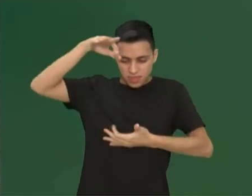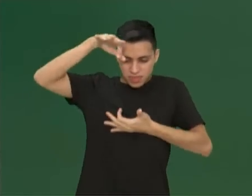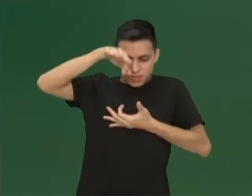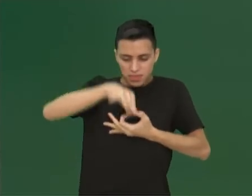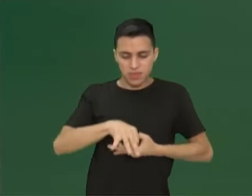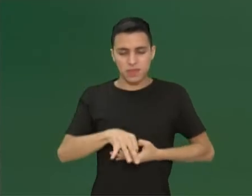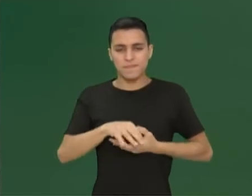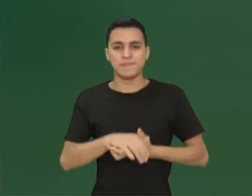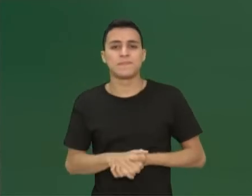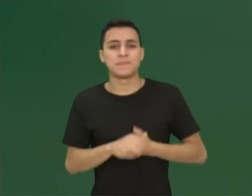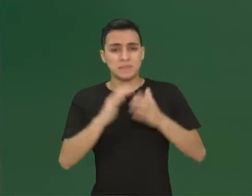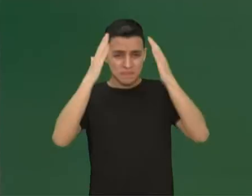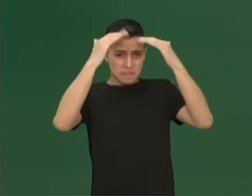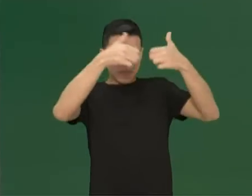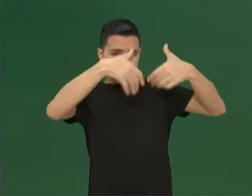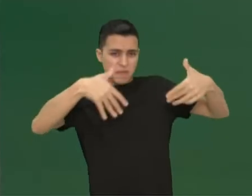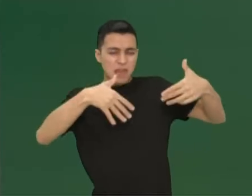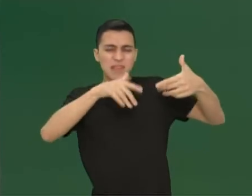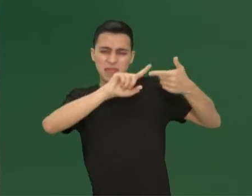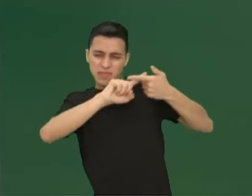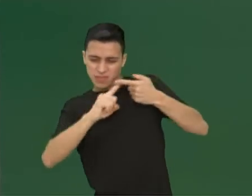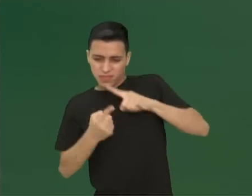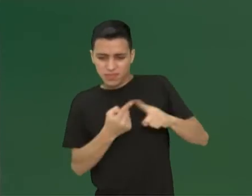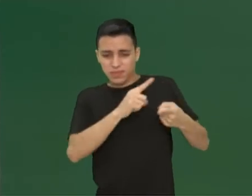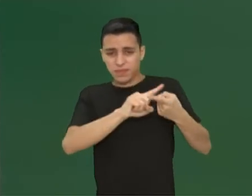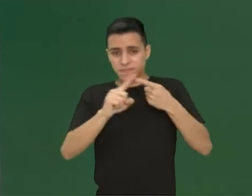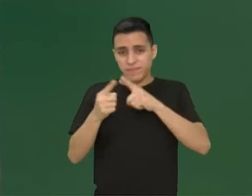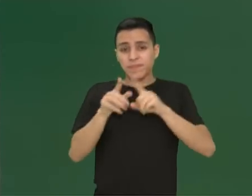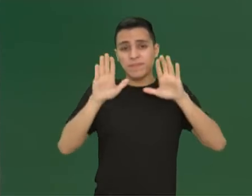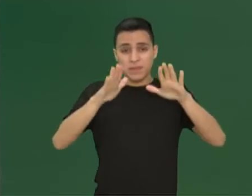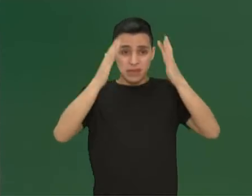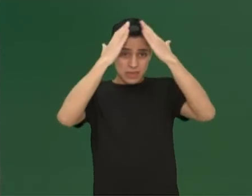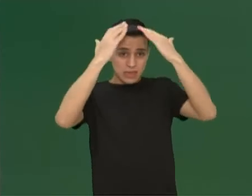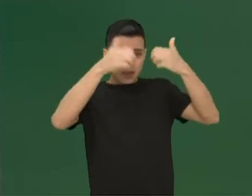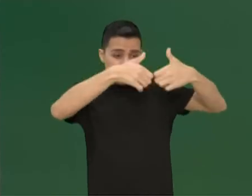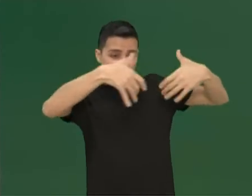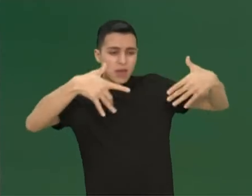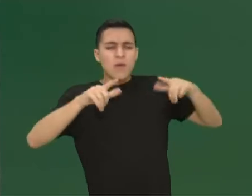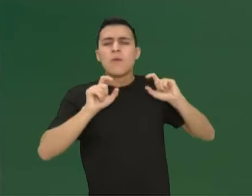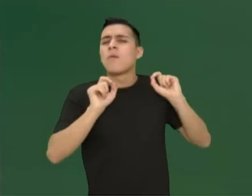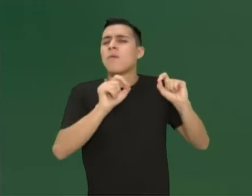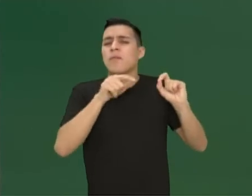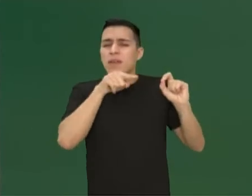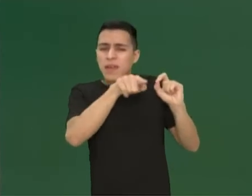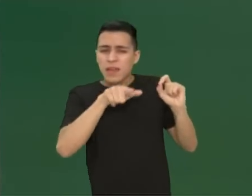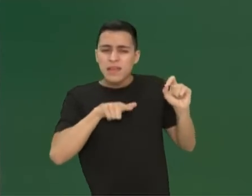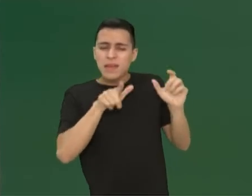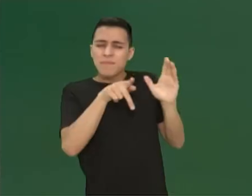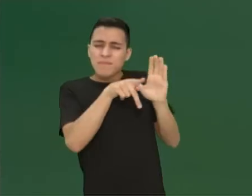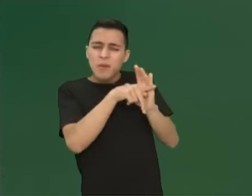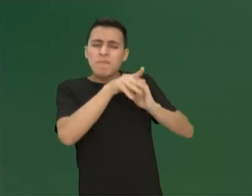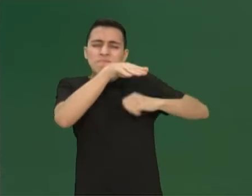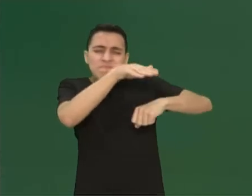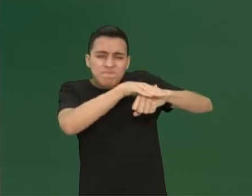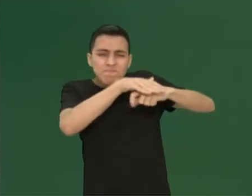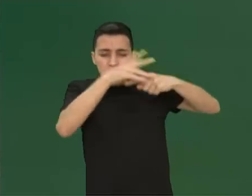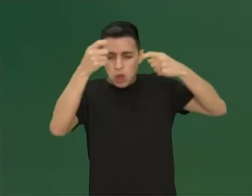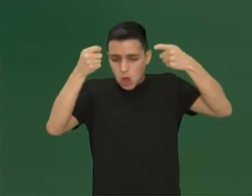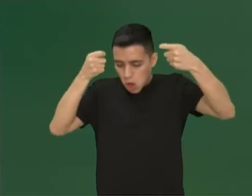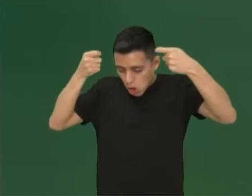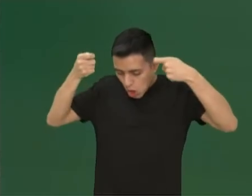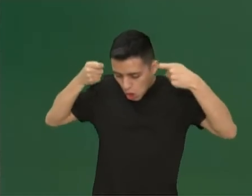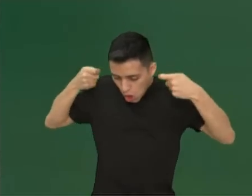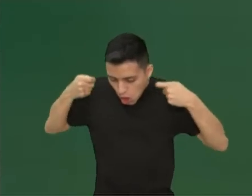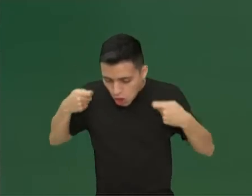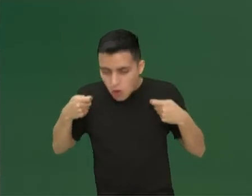para o sistema nervoso central e vice-versa. Já o sistema nervoso central é o responsável pelo comando nervoso.